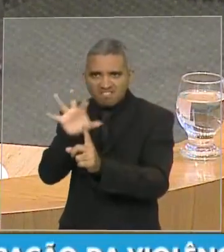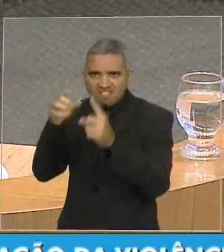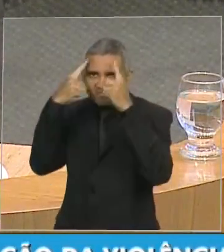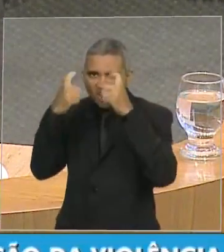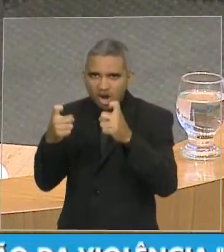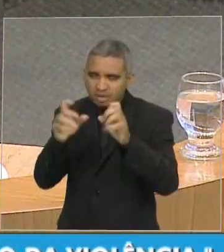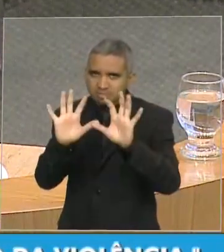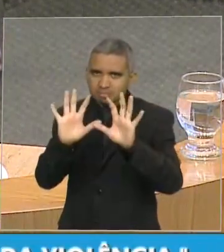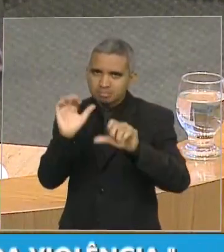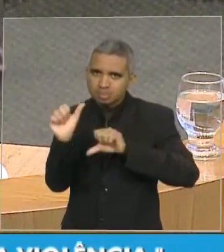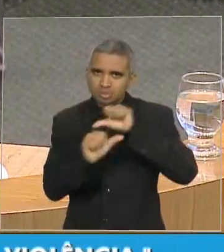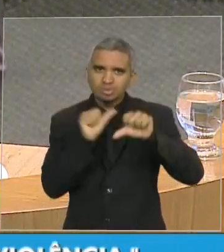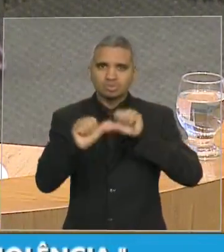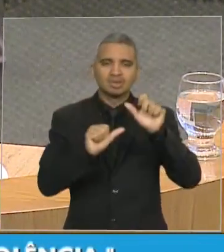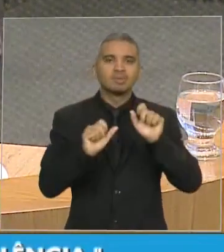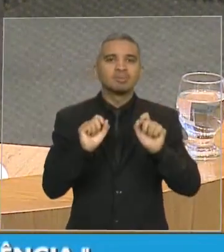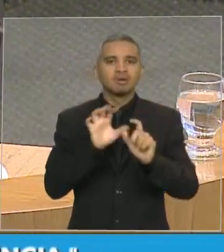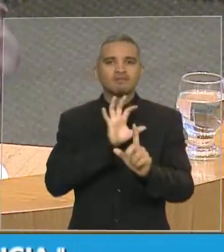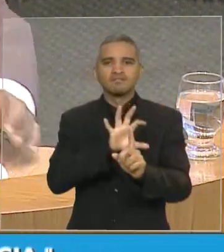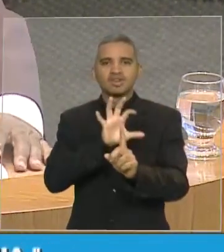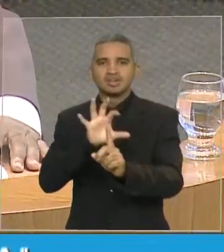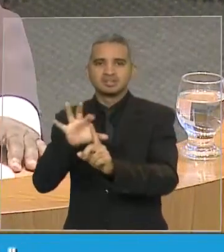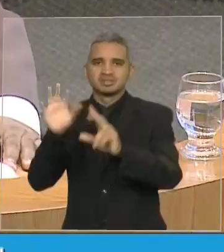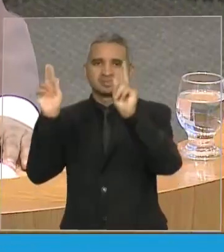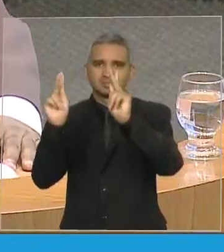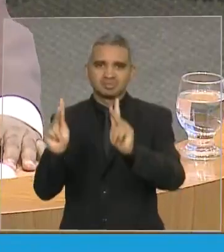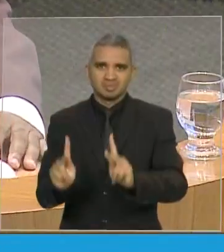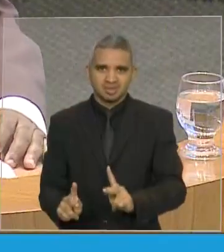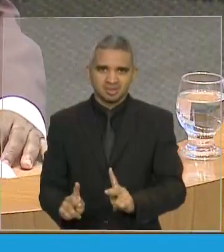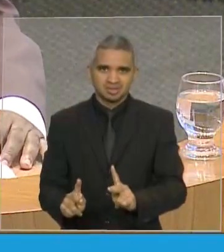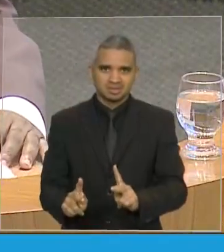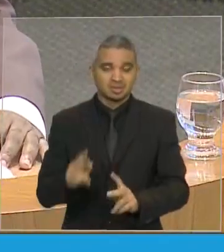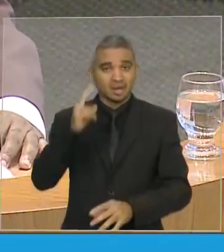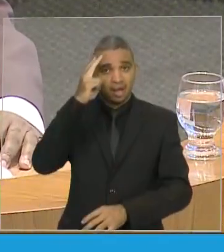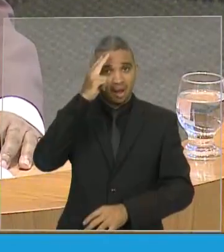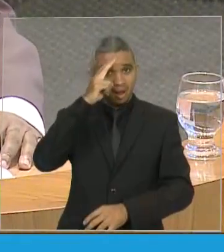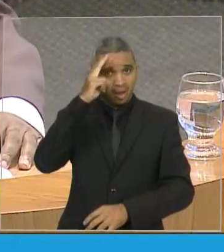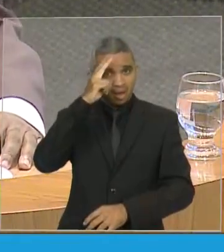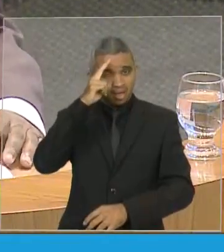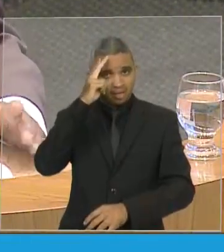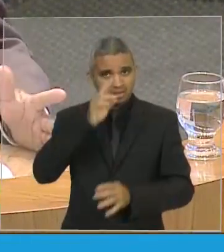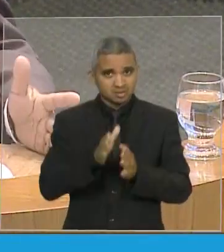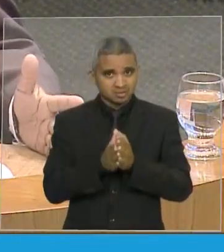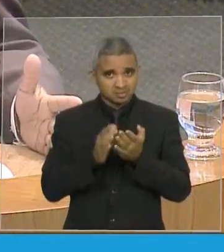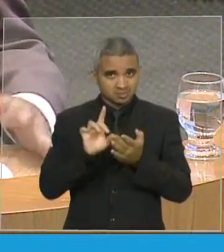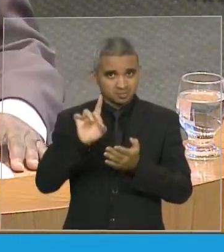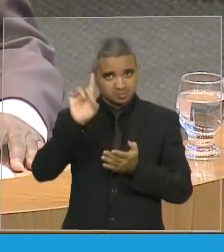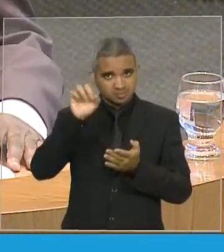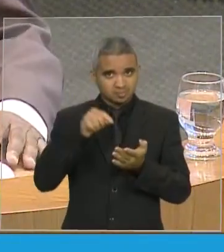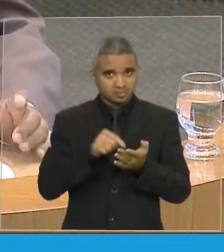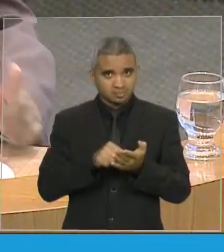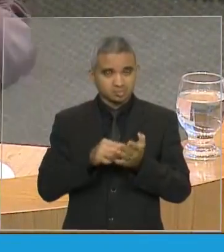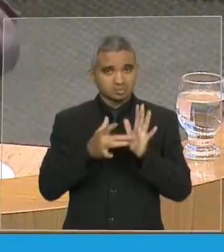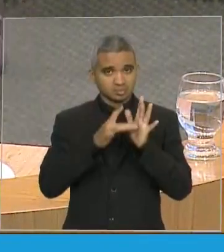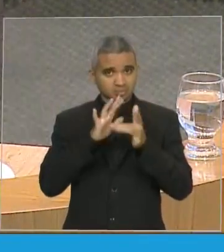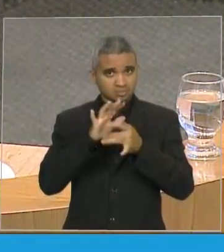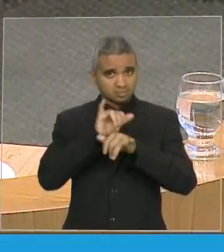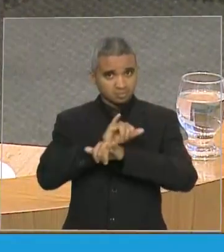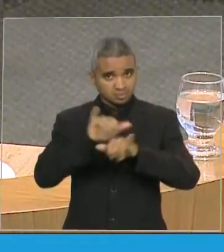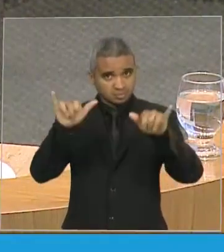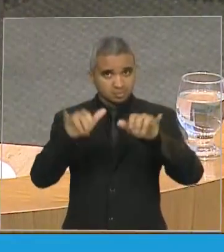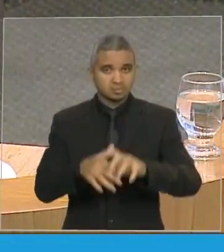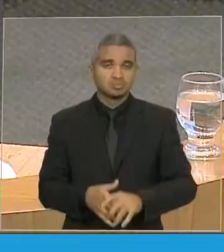tornar promotores da paz. Lembremos que, nas bem-aventuranças, Jesus vai nos dizer que o